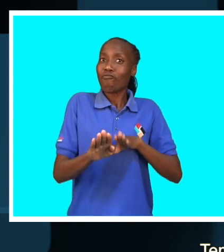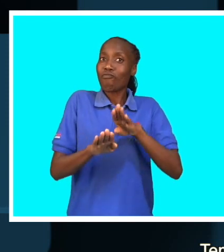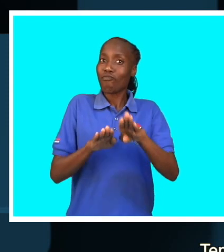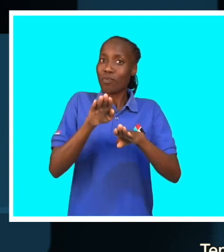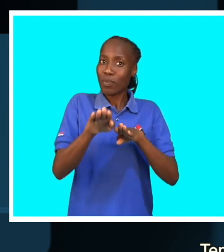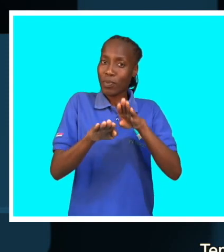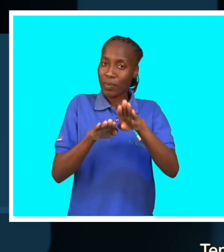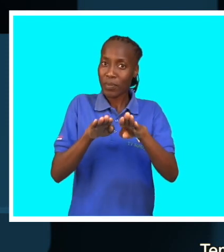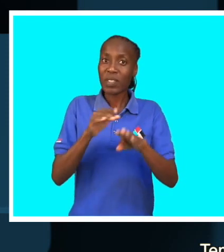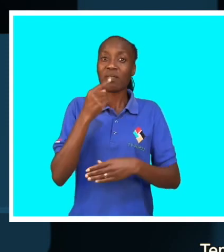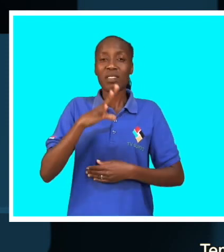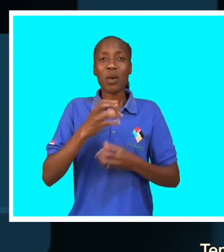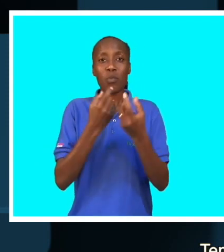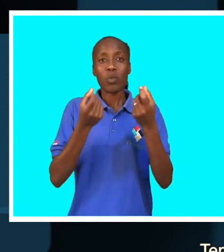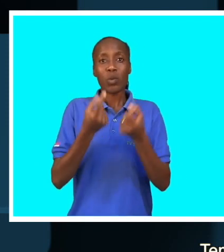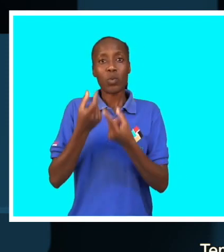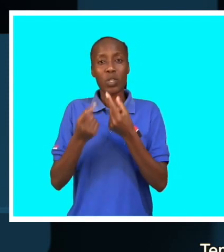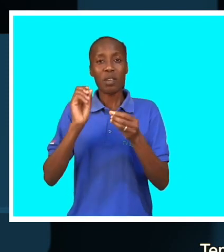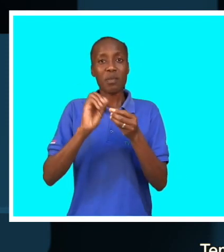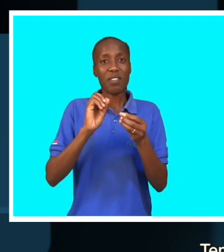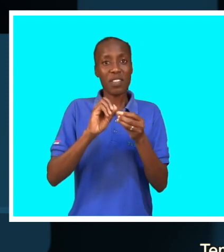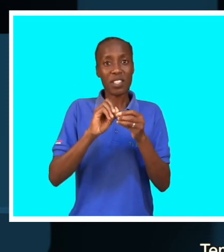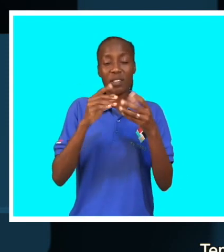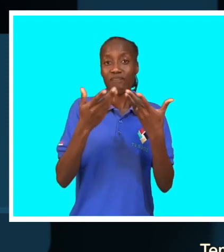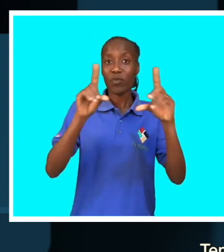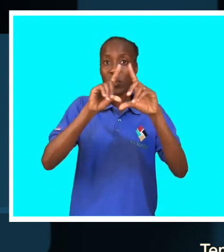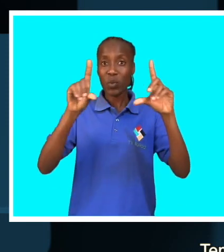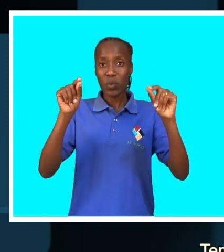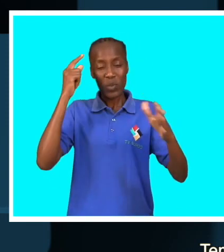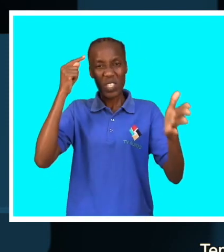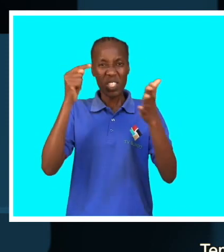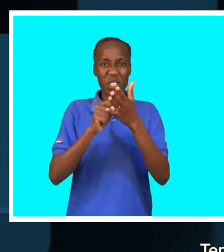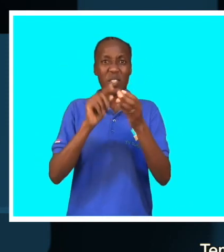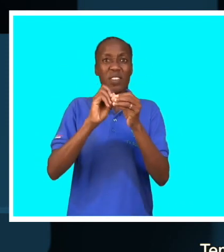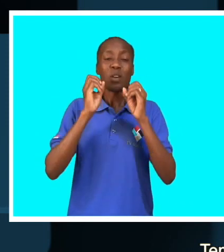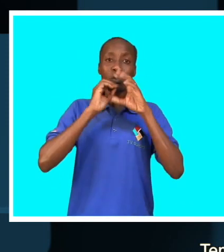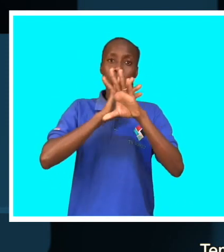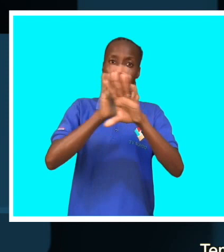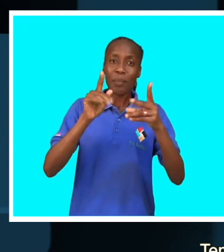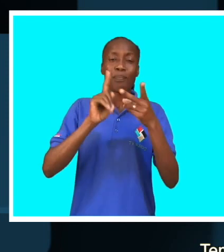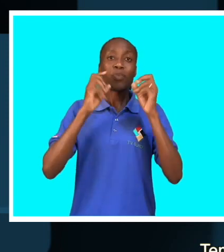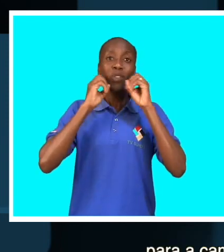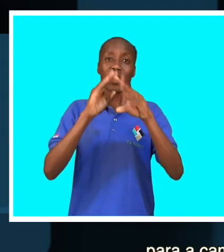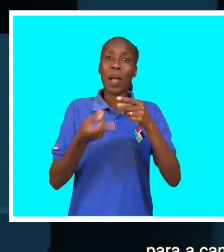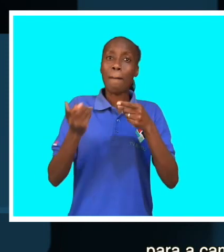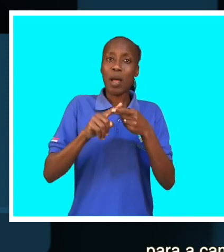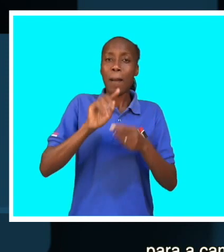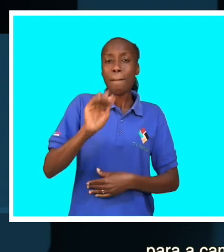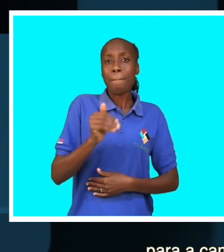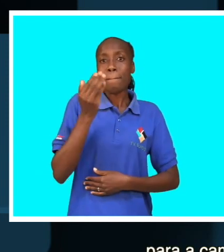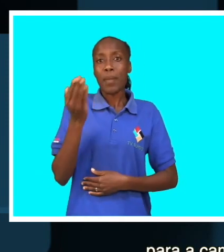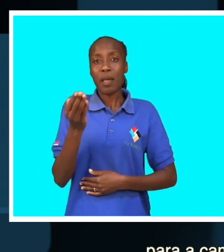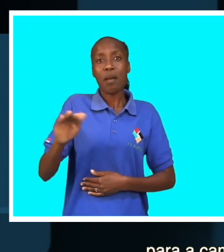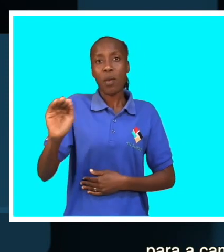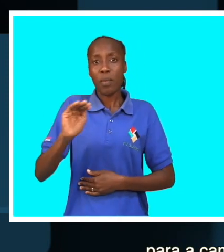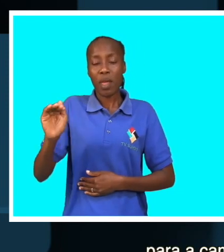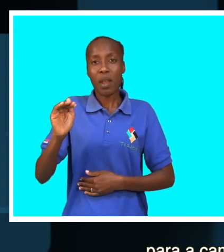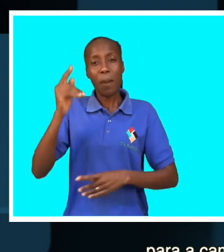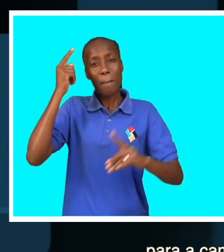mas tem ainda muita coisa por fazer no sentido de divulgar e divulgar mais para a camada